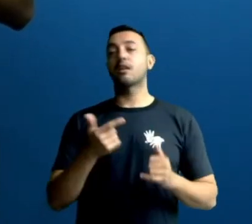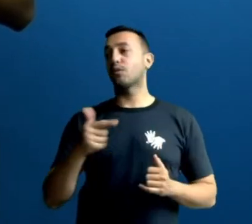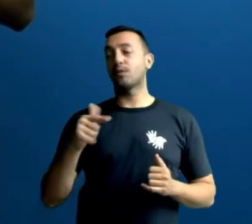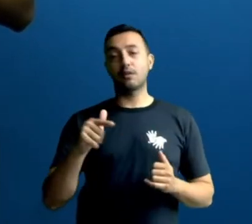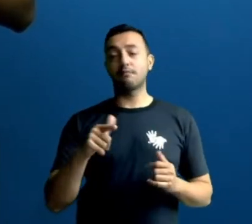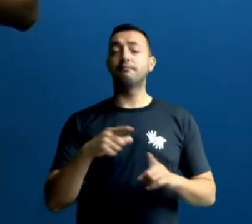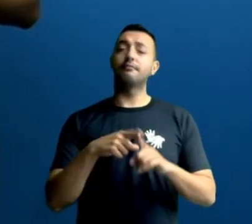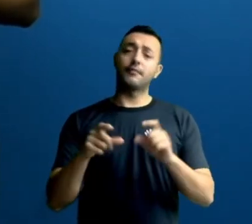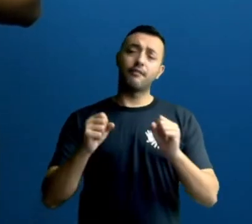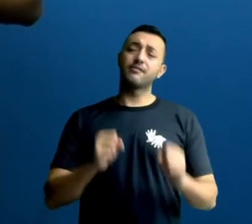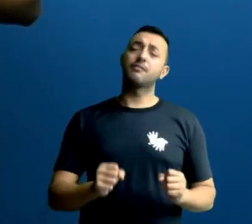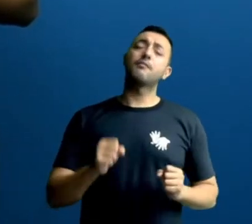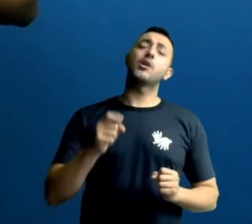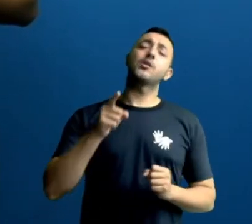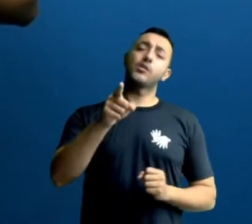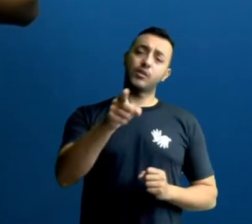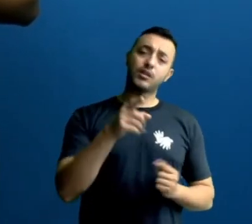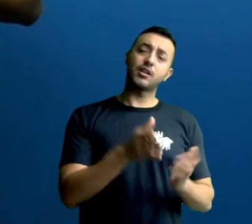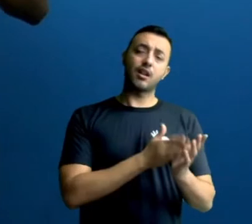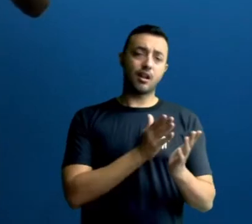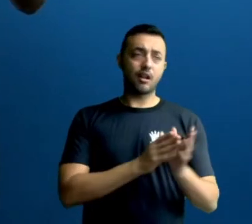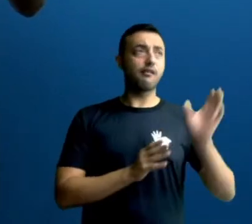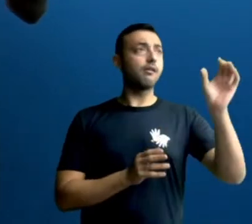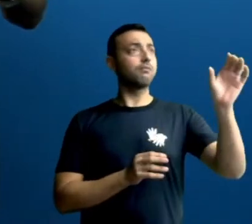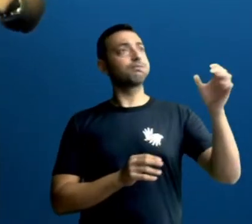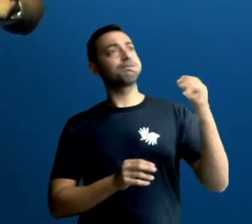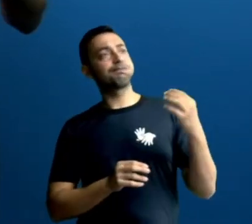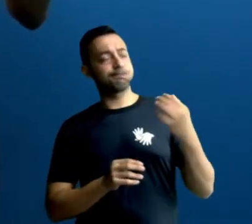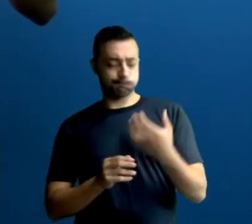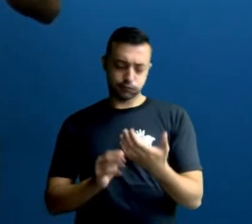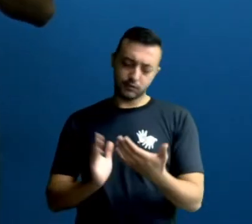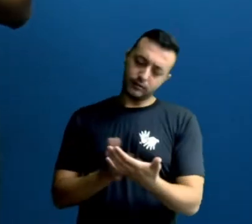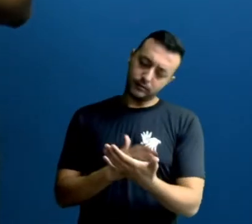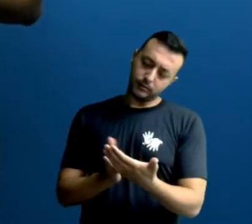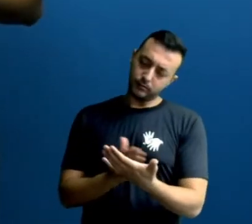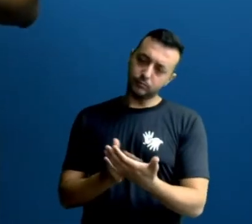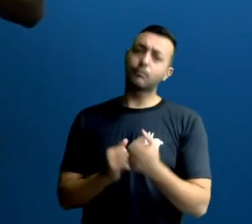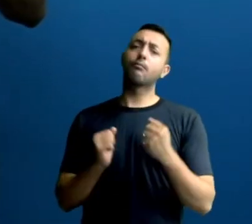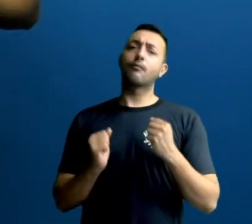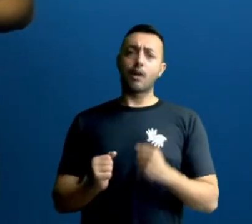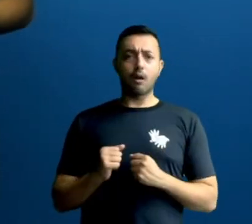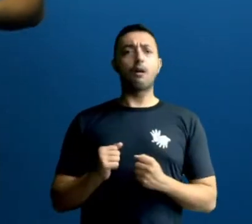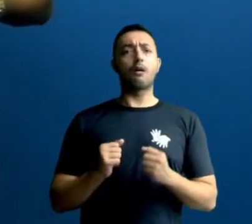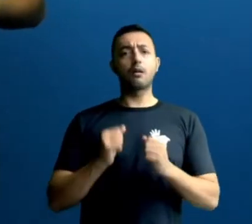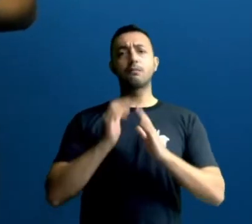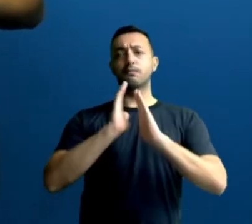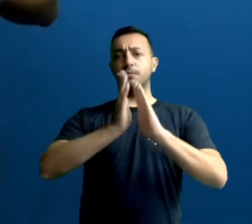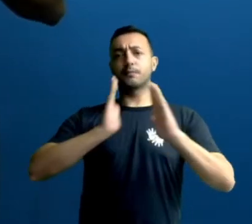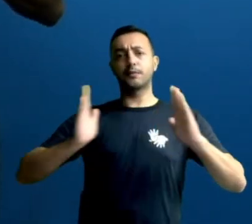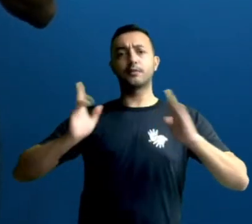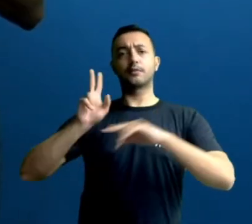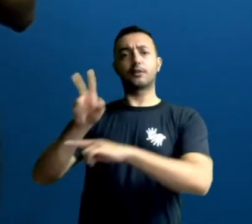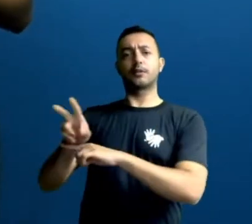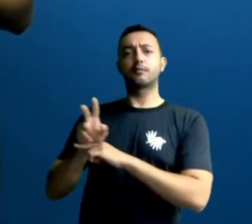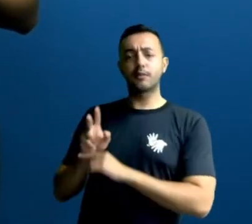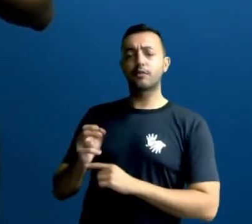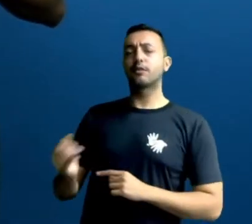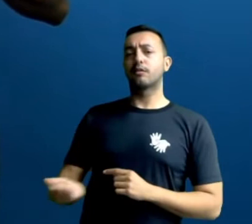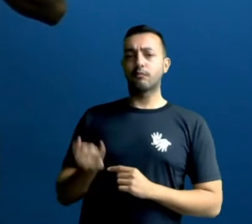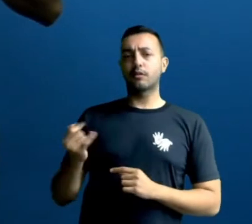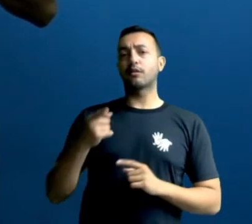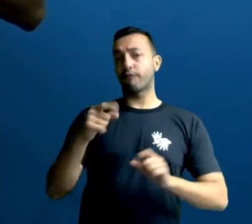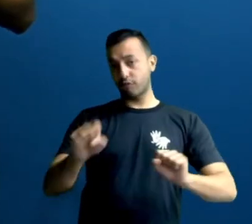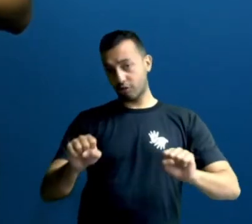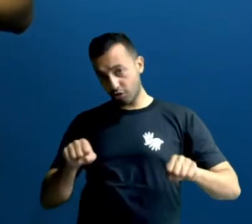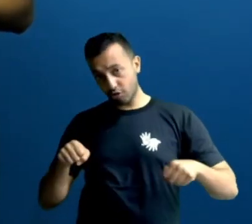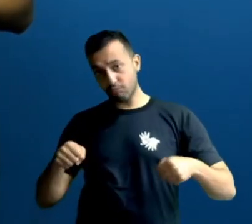mas você pode pegar um livro impresso. Você pode pegar emprestado de alguma biblioteca. O importante é você correr atrás,